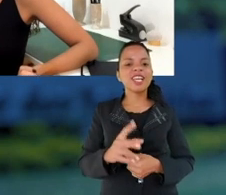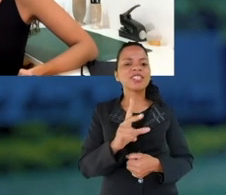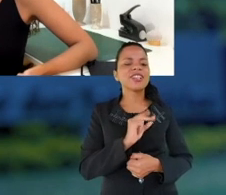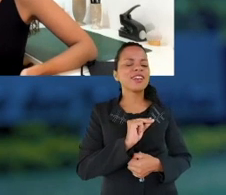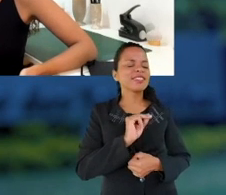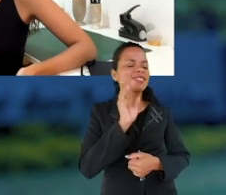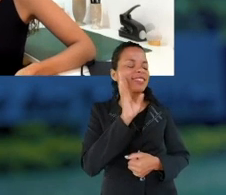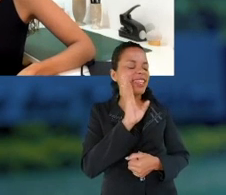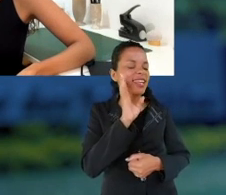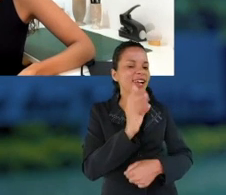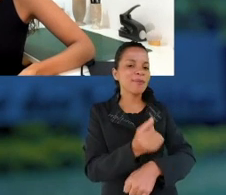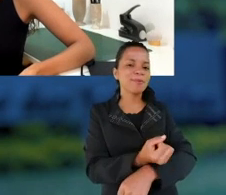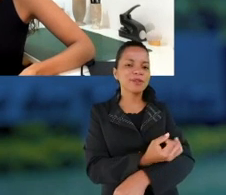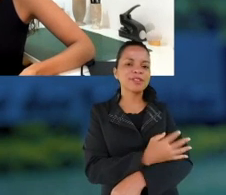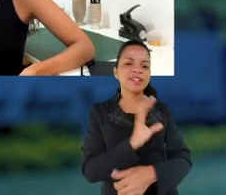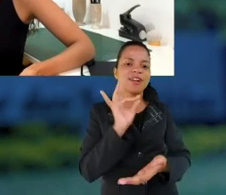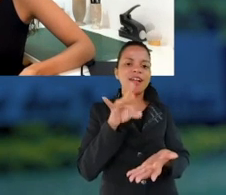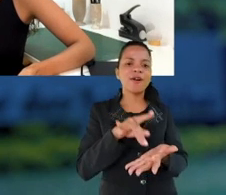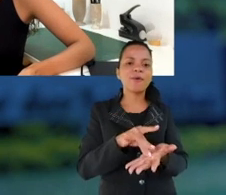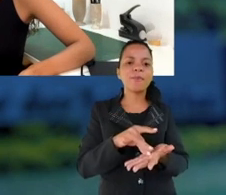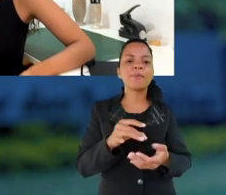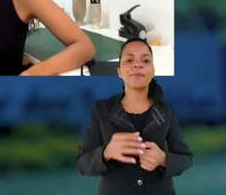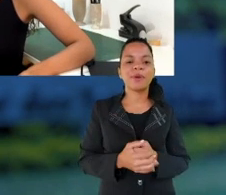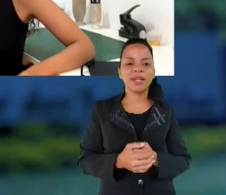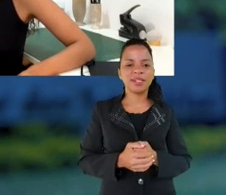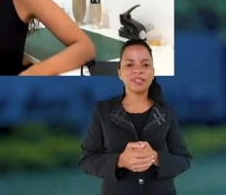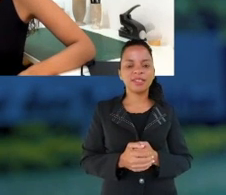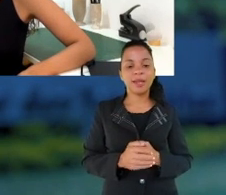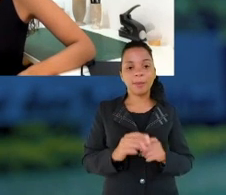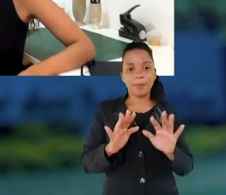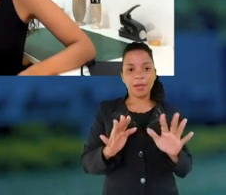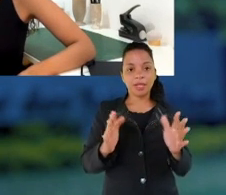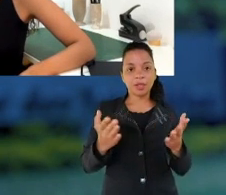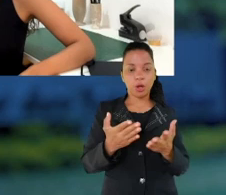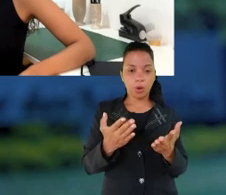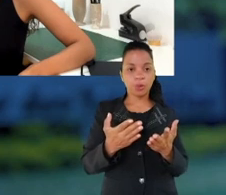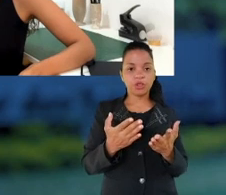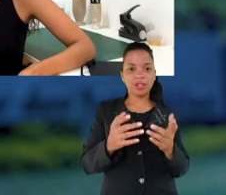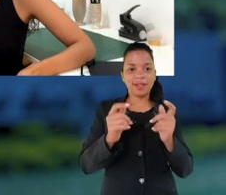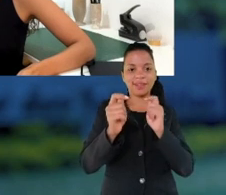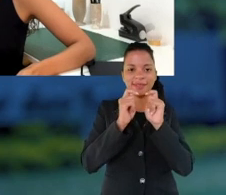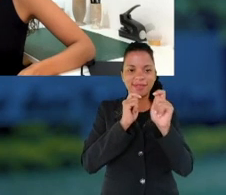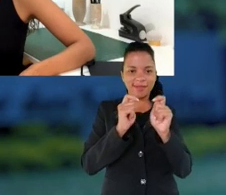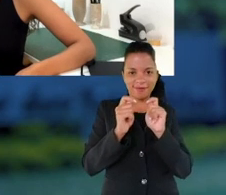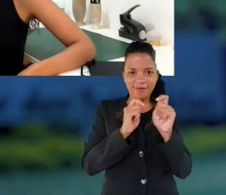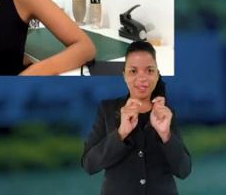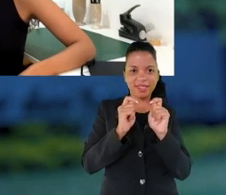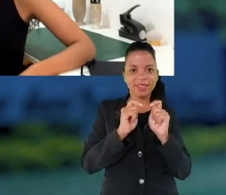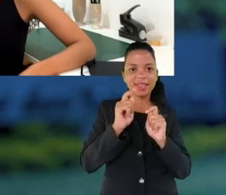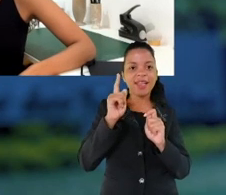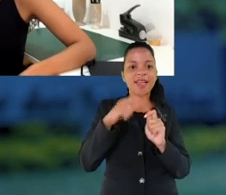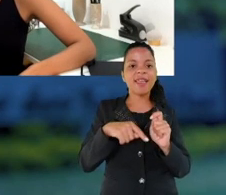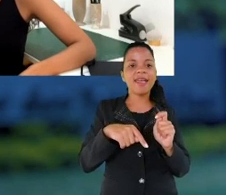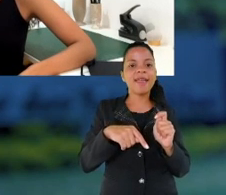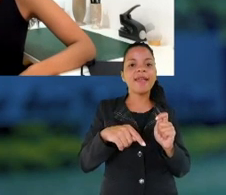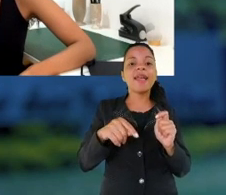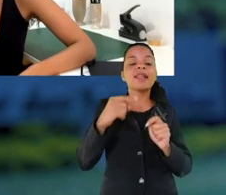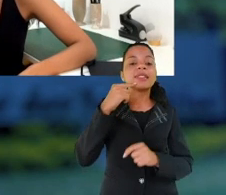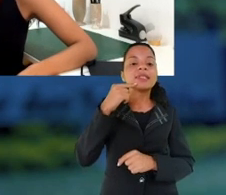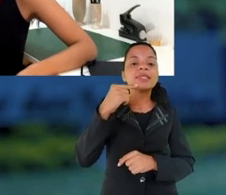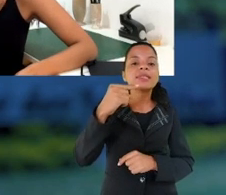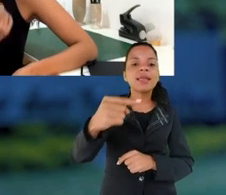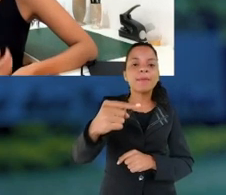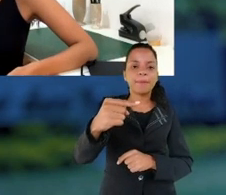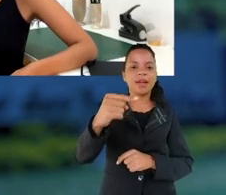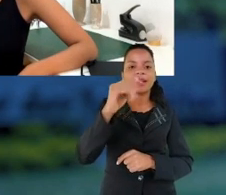aqui. Fernanda, e essa nossa entrevista, esse evento faz parte da Semana do Museu, né? Semana Nacional dos